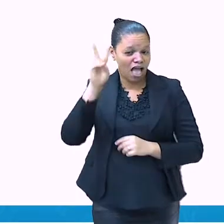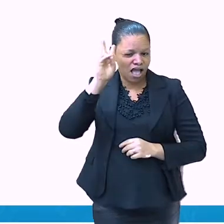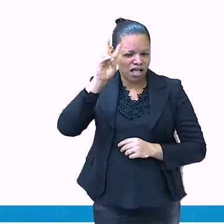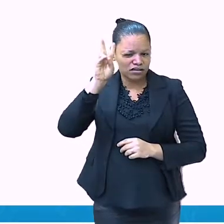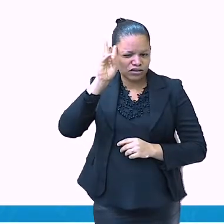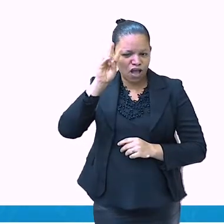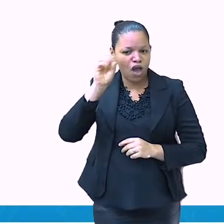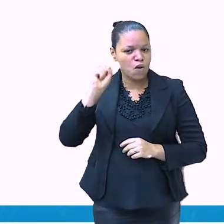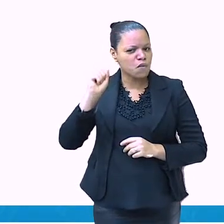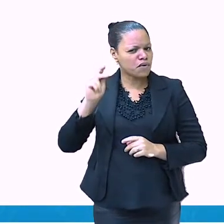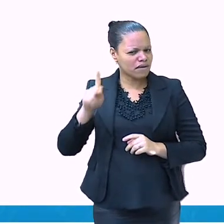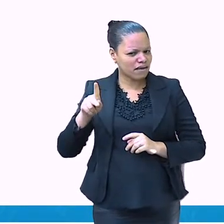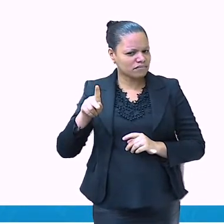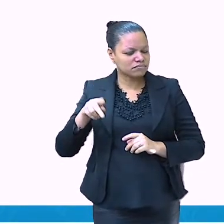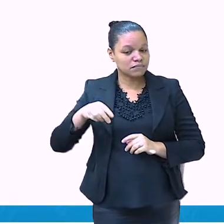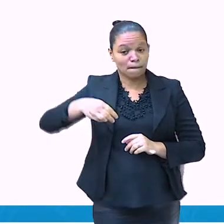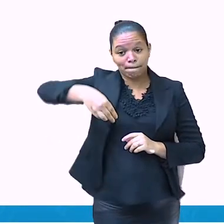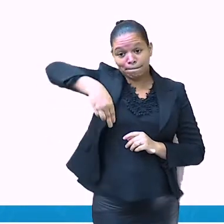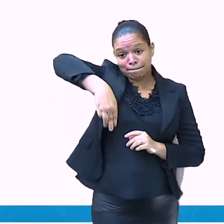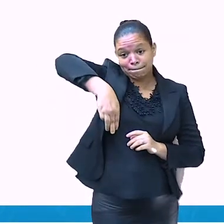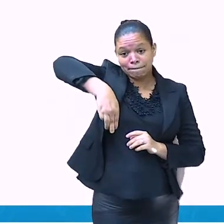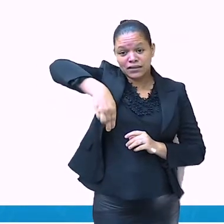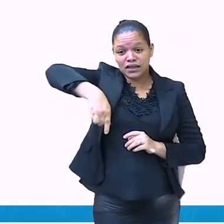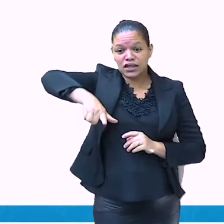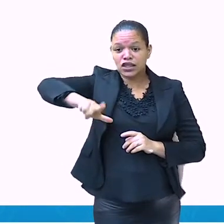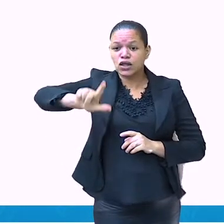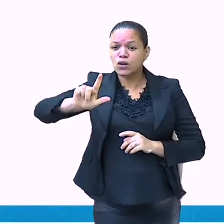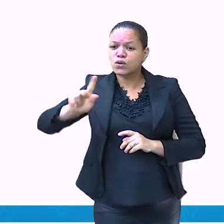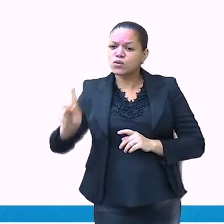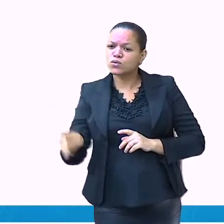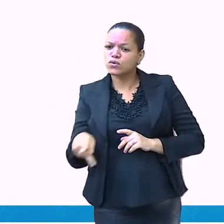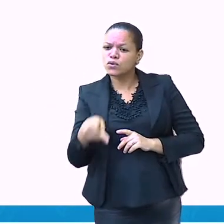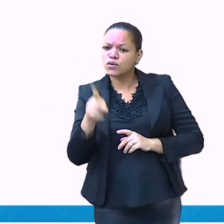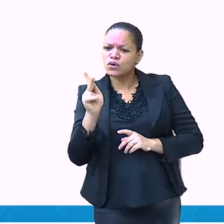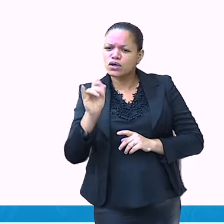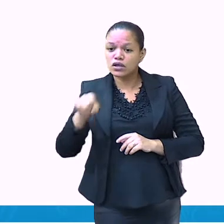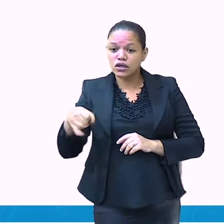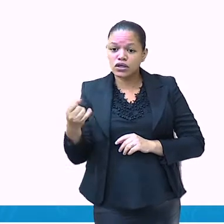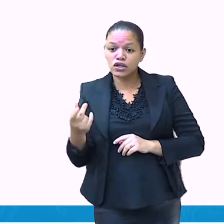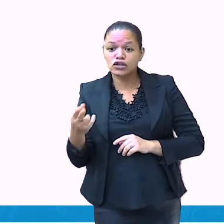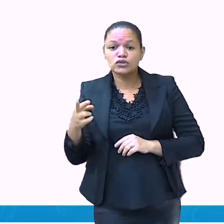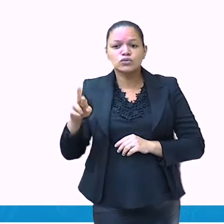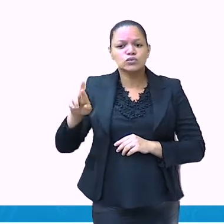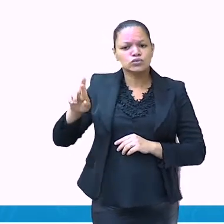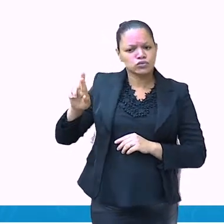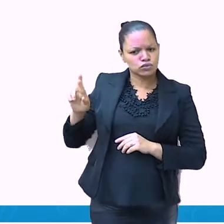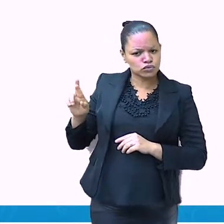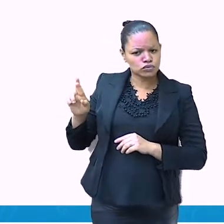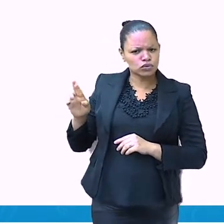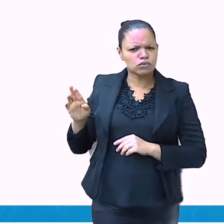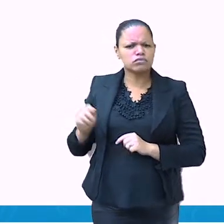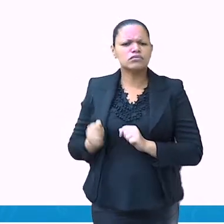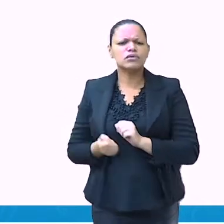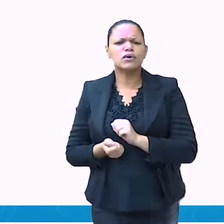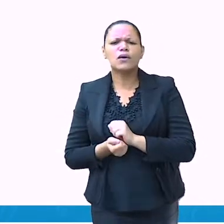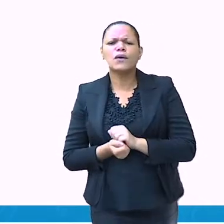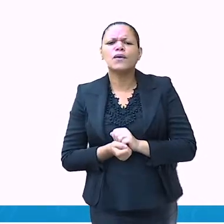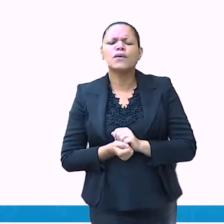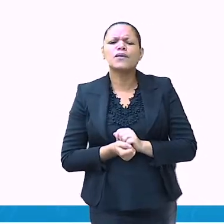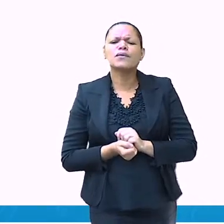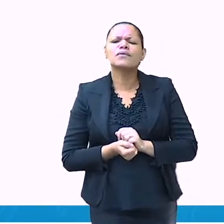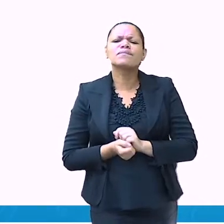Alright? Martin Luther King Jr. Então ele é Júnior, né? Born